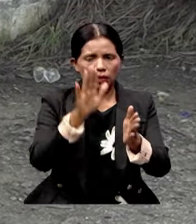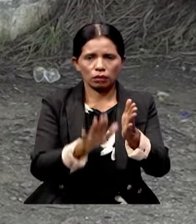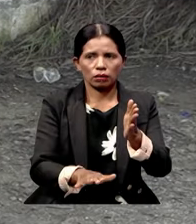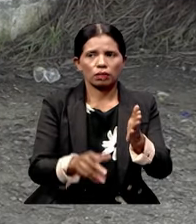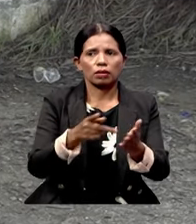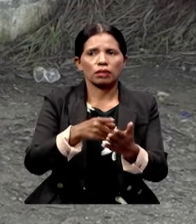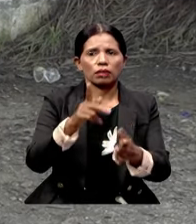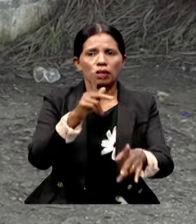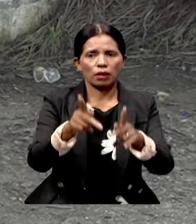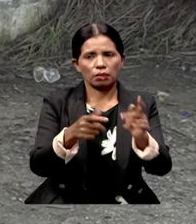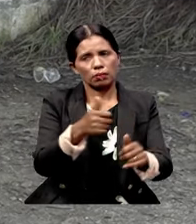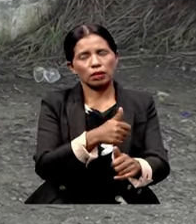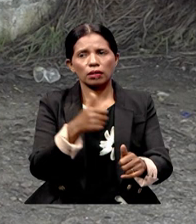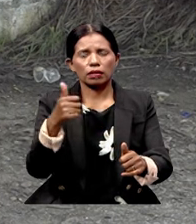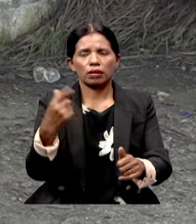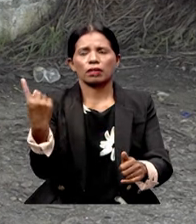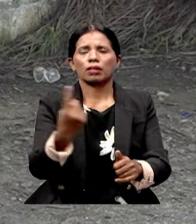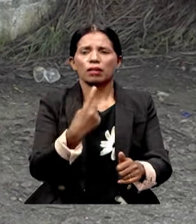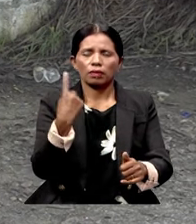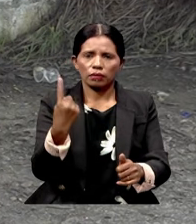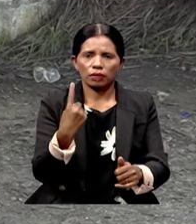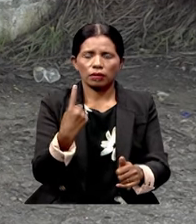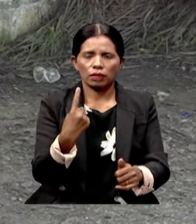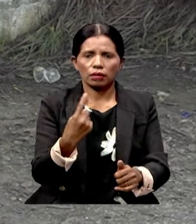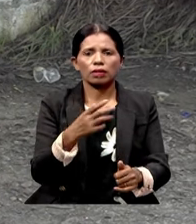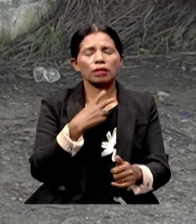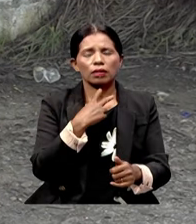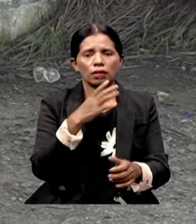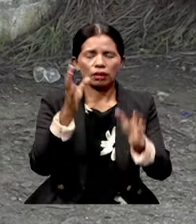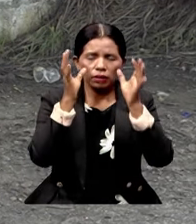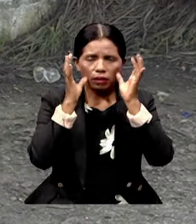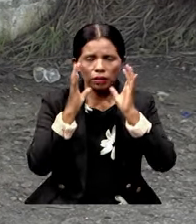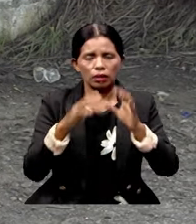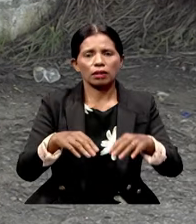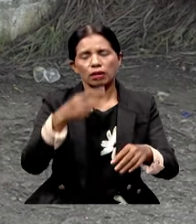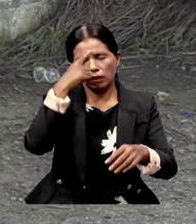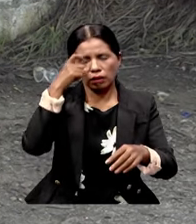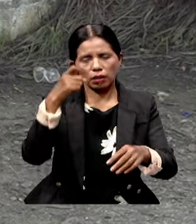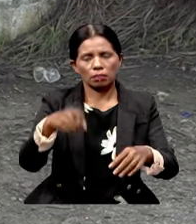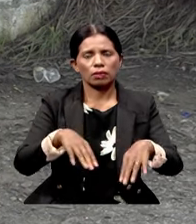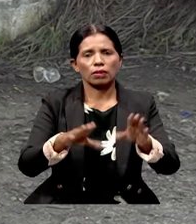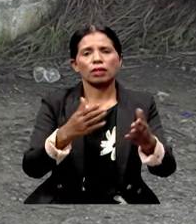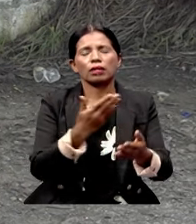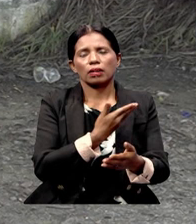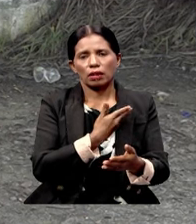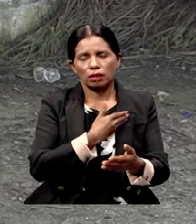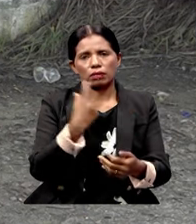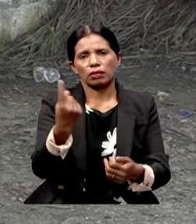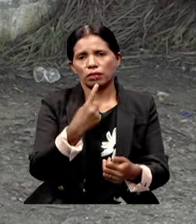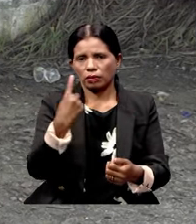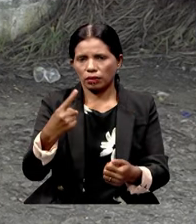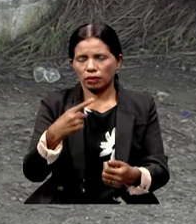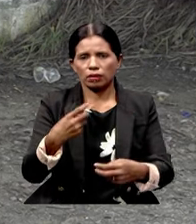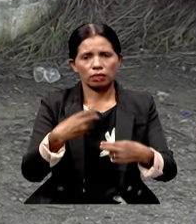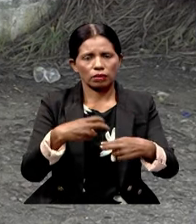mabe konsumidor balon na fate halerik tama folin sasang ia loza balon na fate lahe mudansa sa hene sang impacto